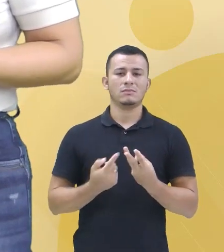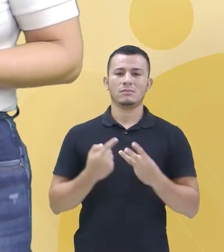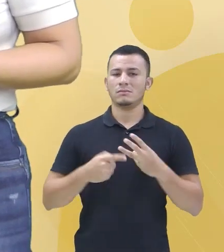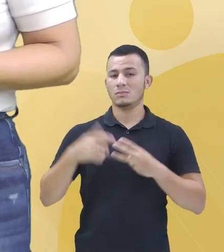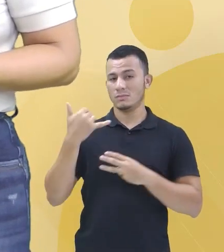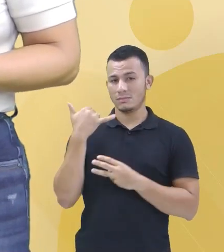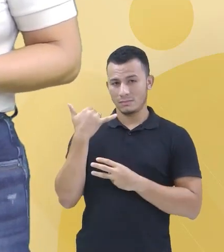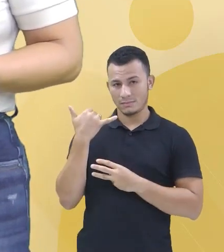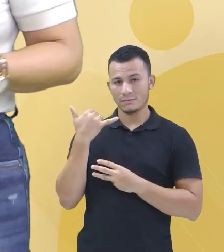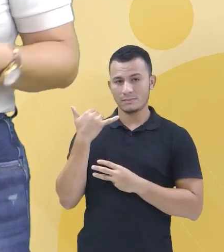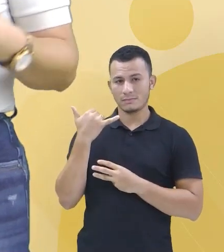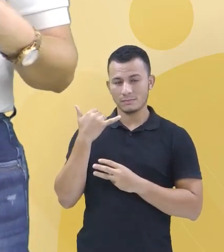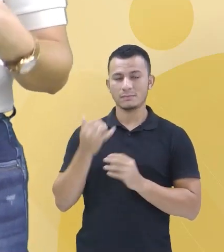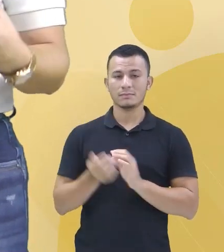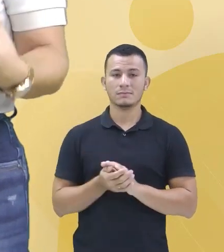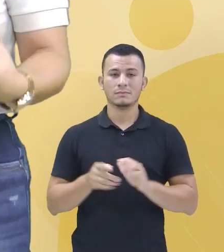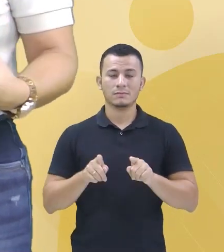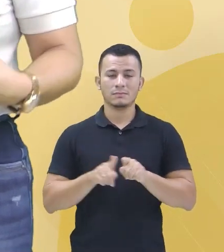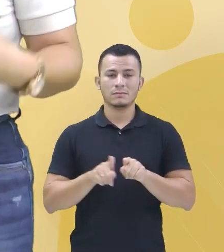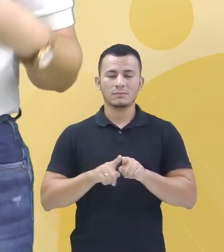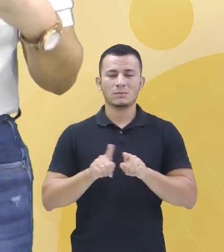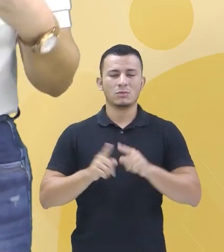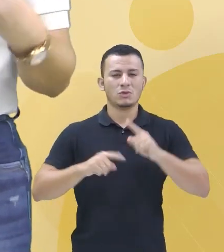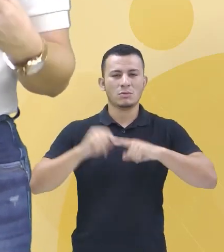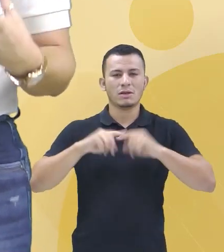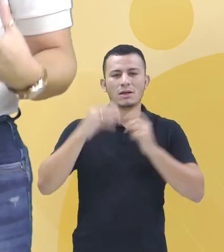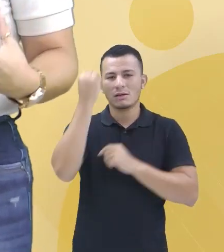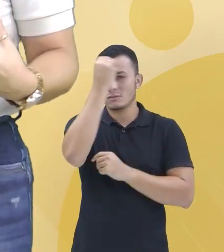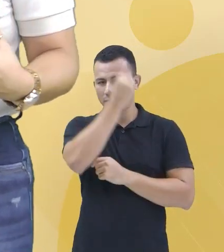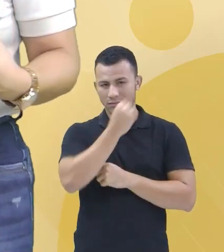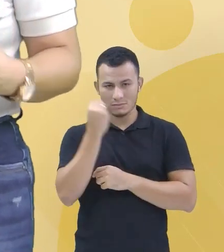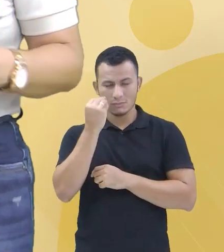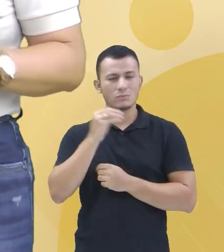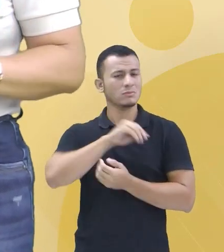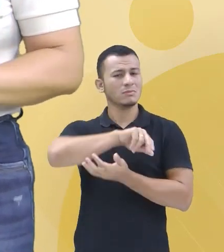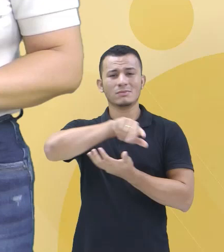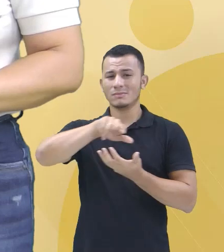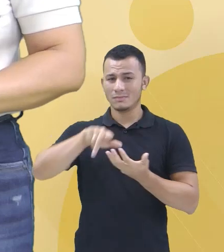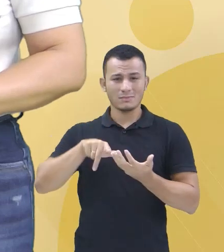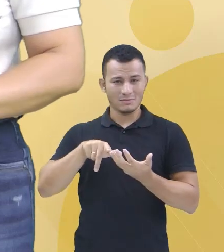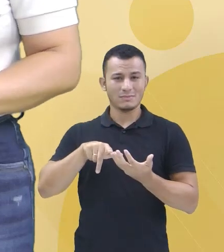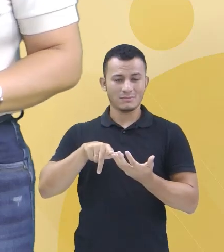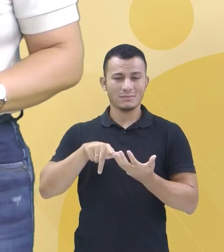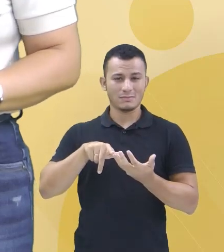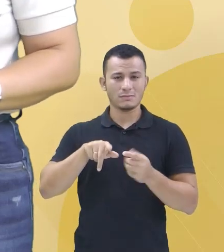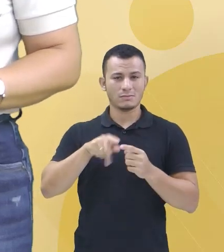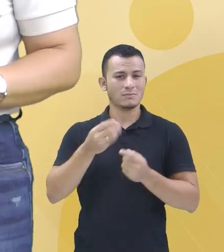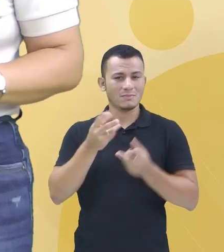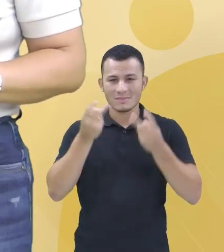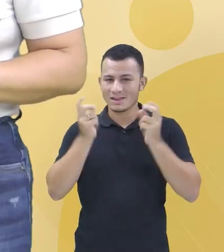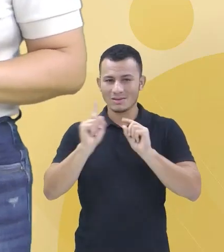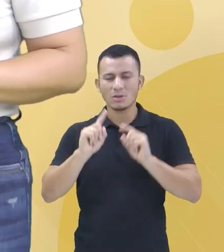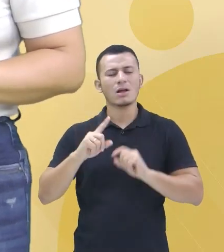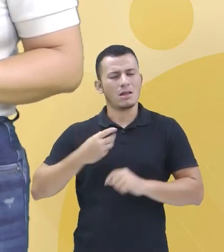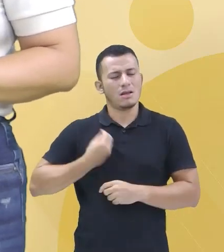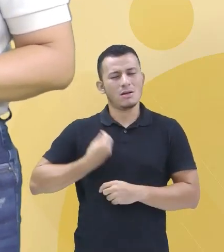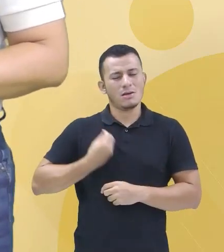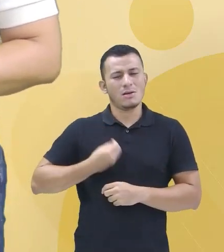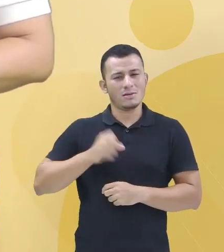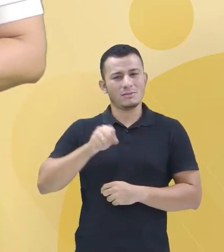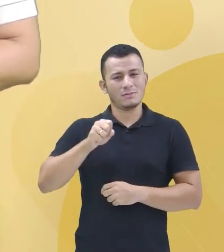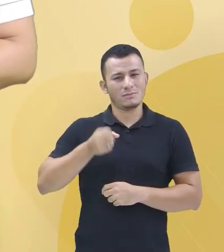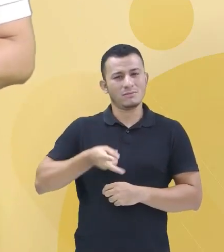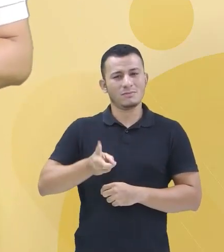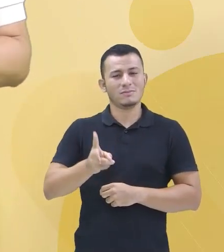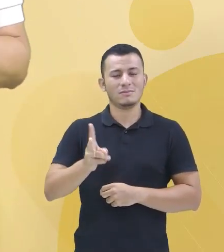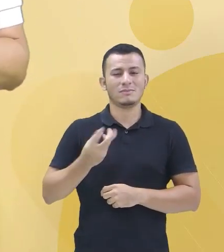seu celular, também nos cosméticos, entre outras coisas que a gente não percebe, mas ela está lá, presente no